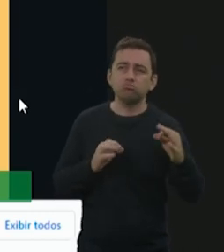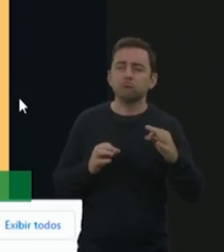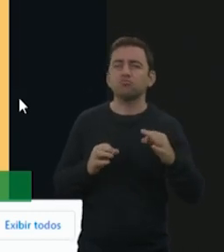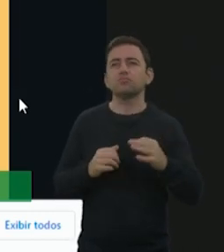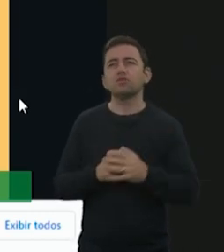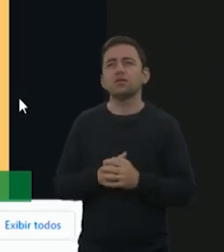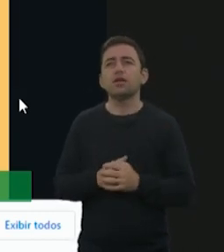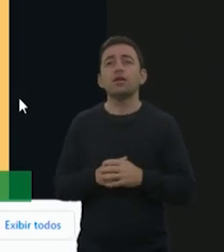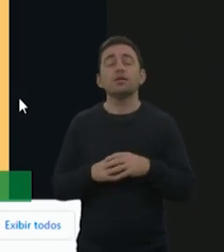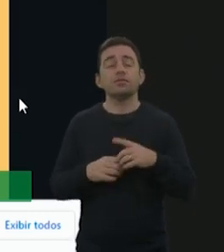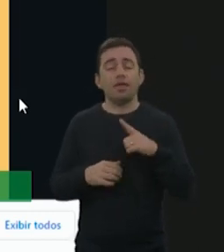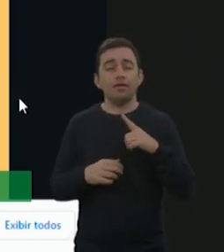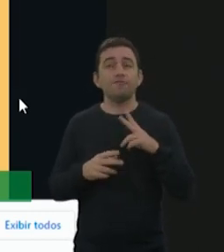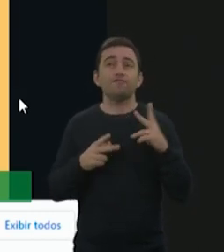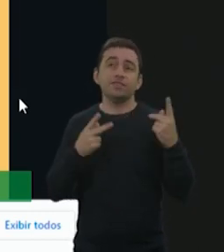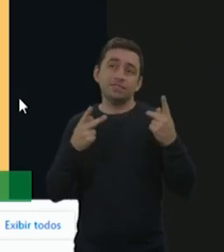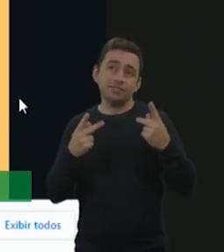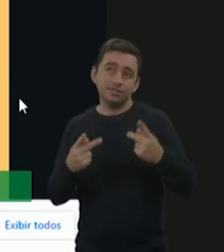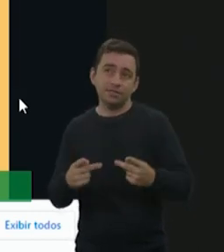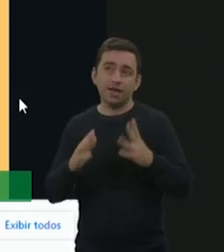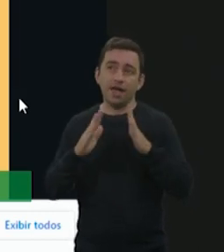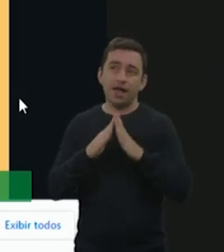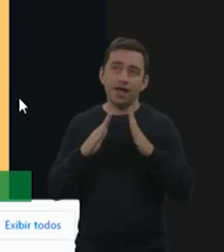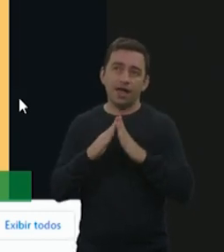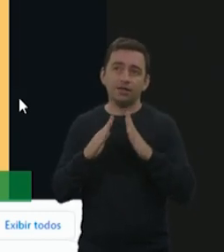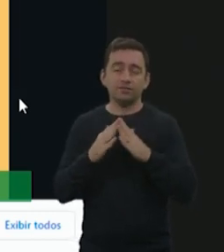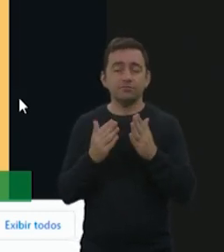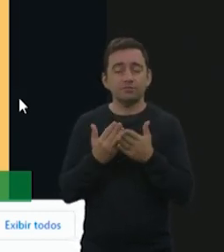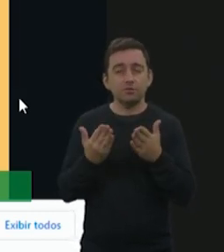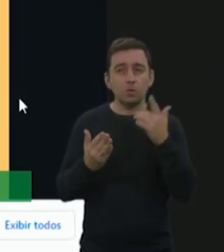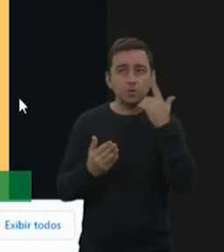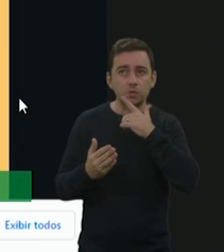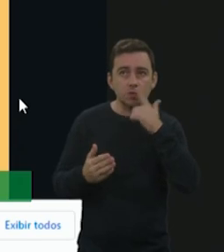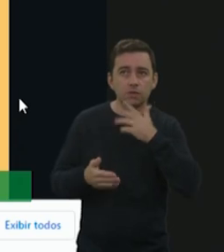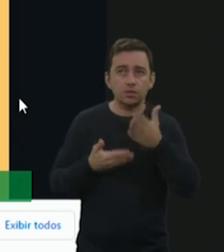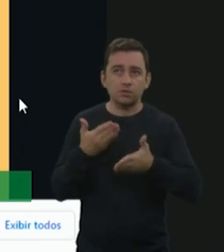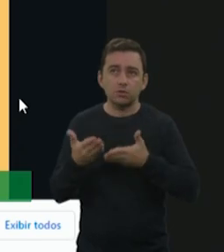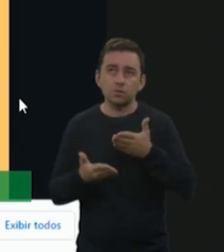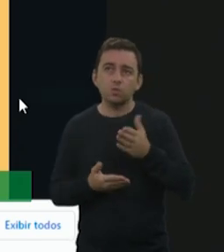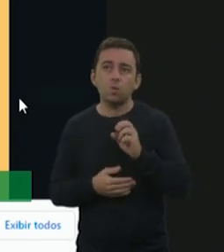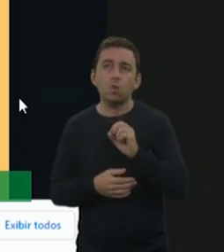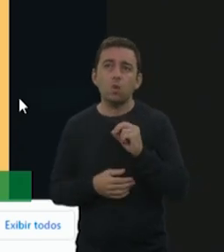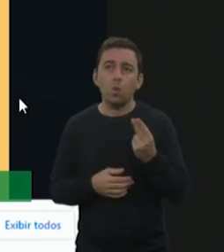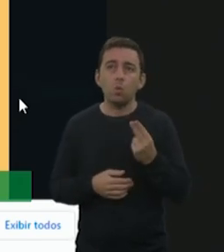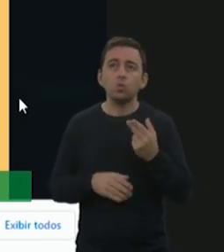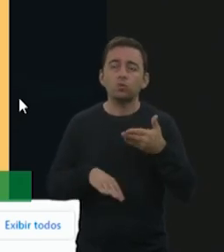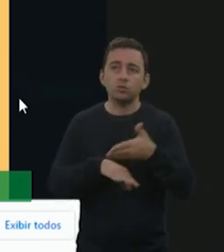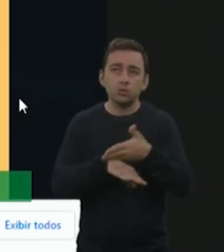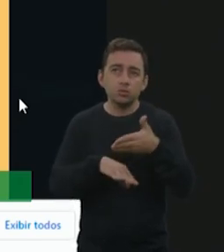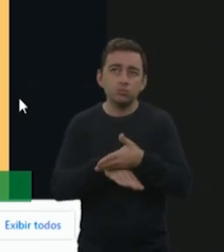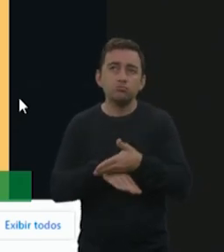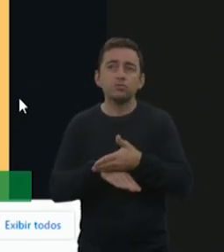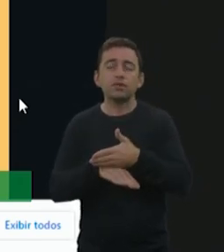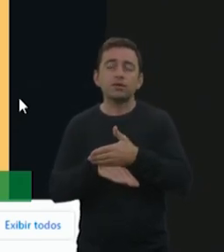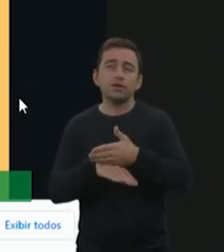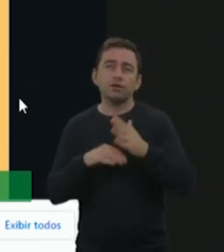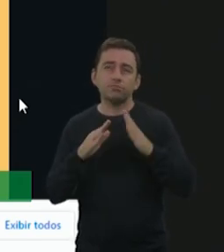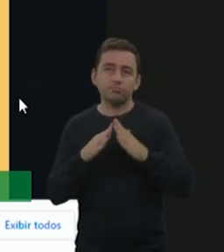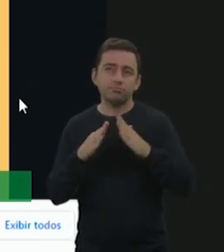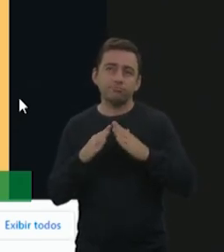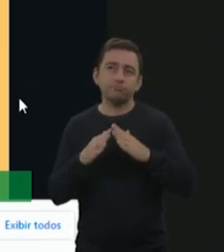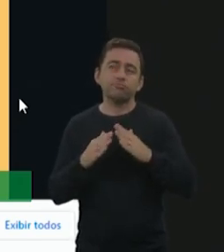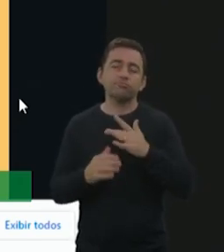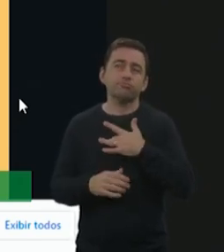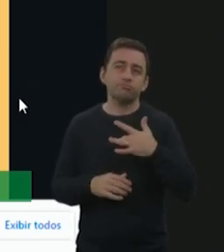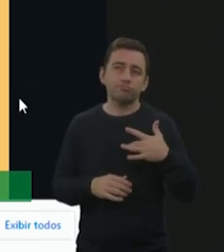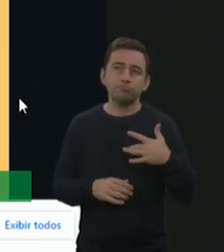visita domiciliar, para você ter o atendimento, ou ainda quando ele consegue acessar o serviço de saúde. Ou, hoje a gente